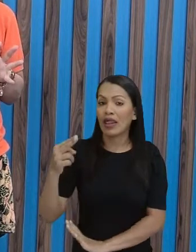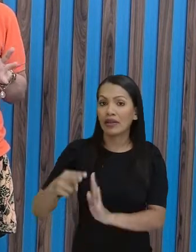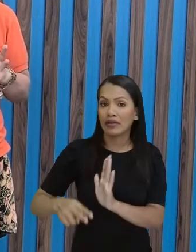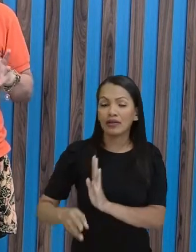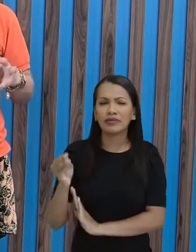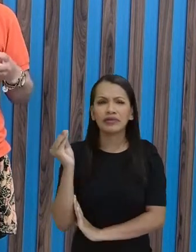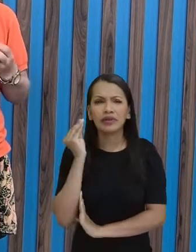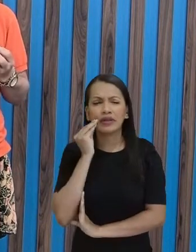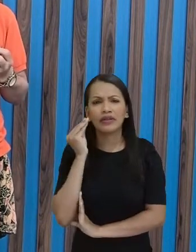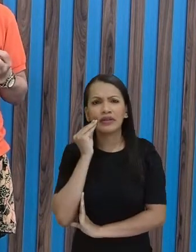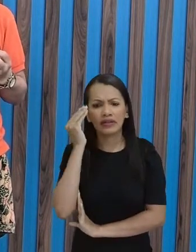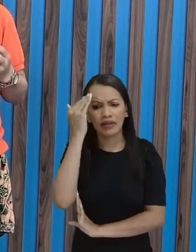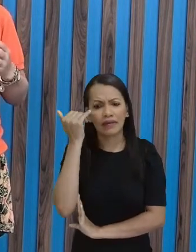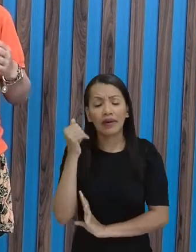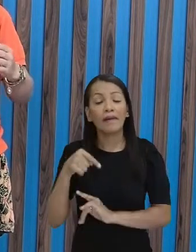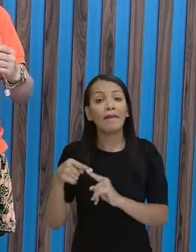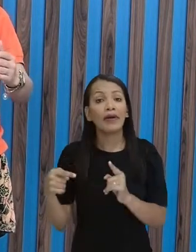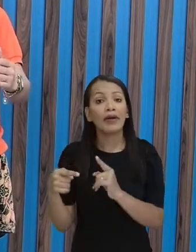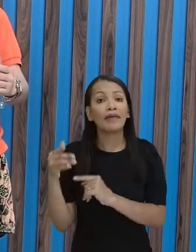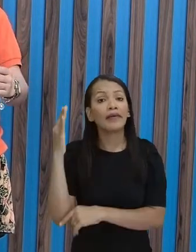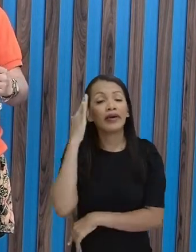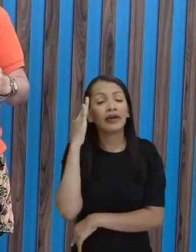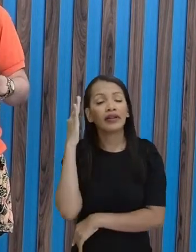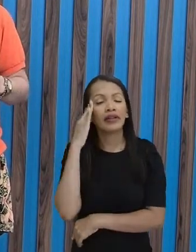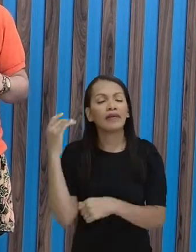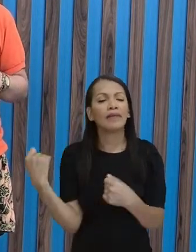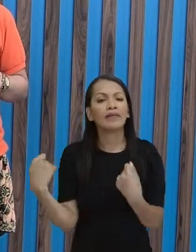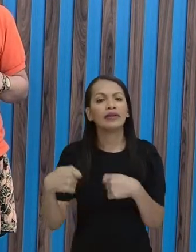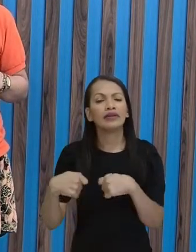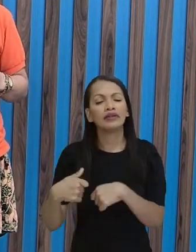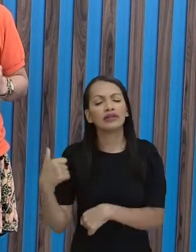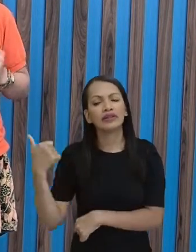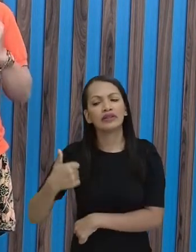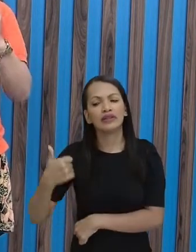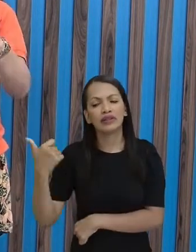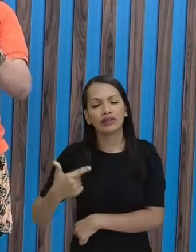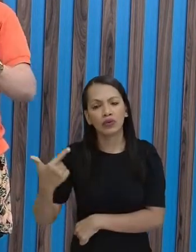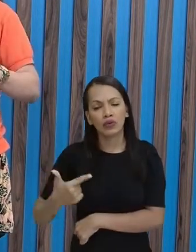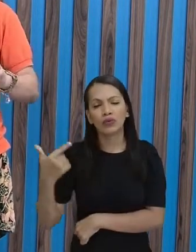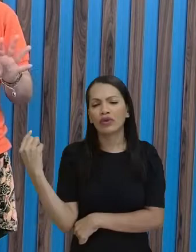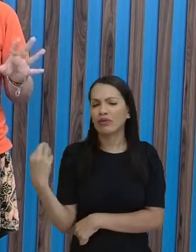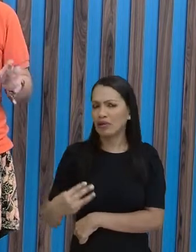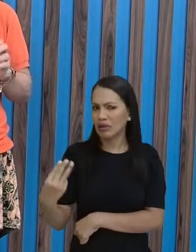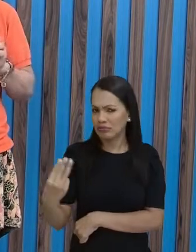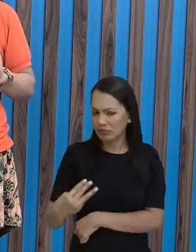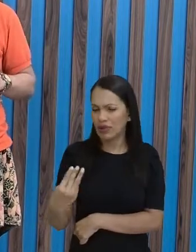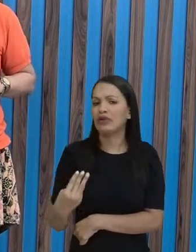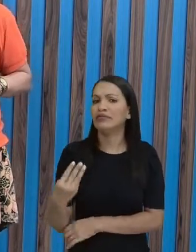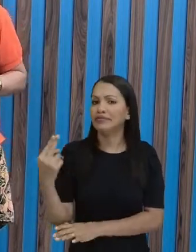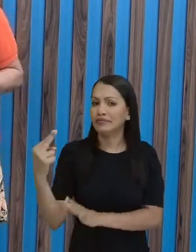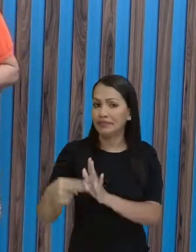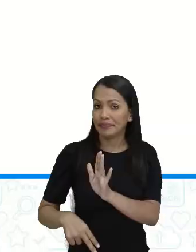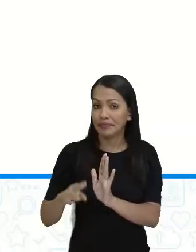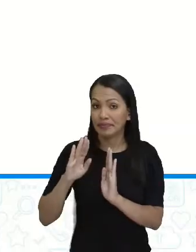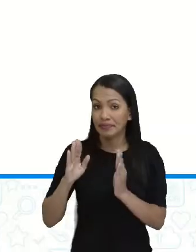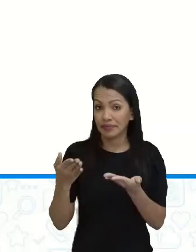tem escrito, mas para compreender mesmo precisa de uma segunda leitura, uma terceira leitura. Vamos ler novamente, foco na tela.